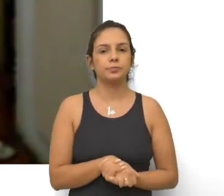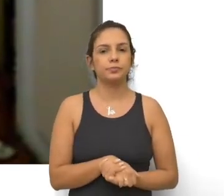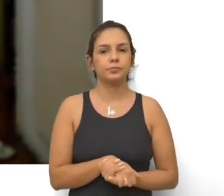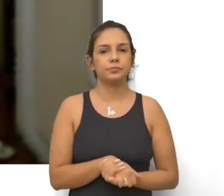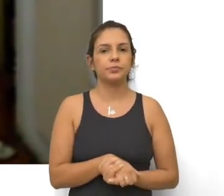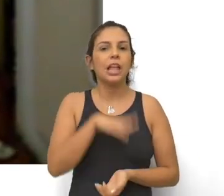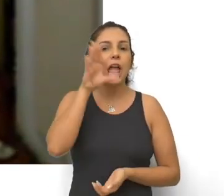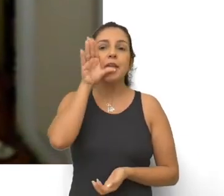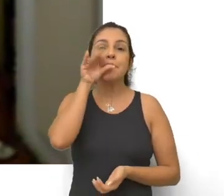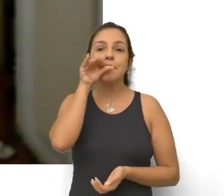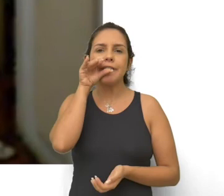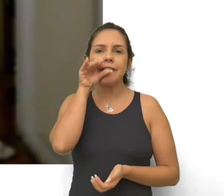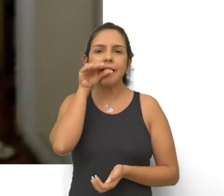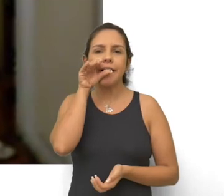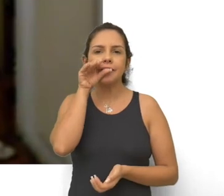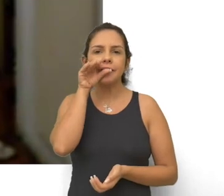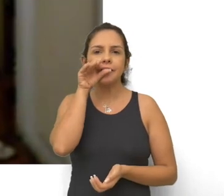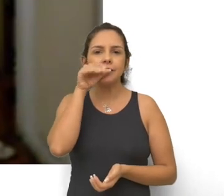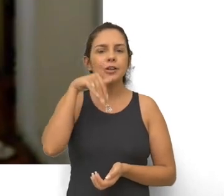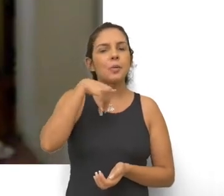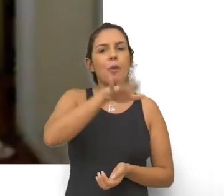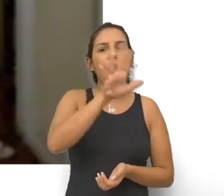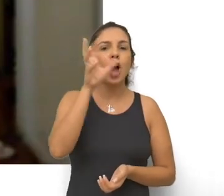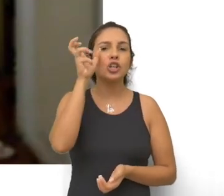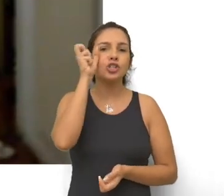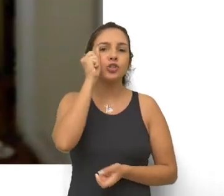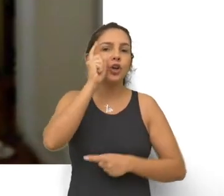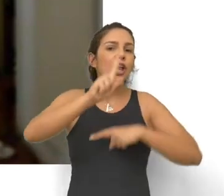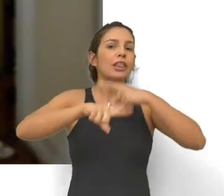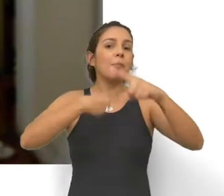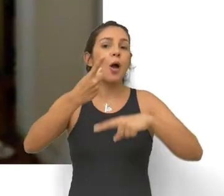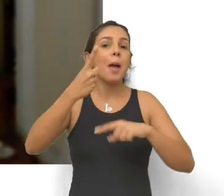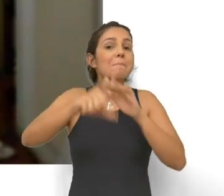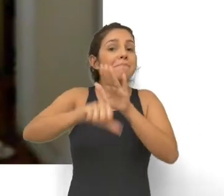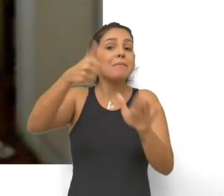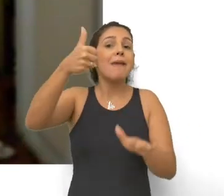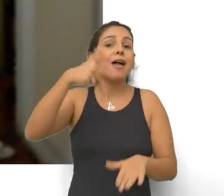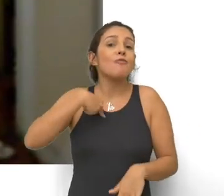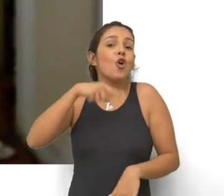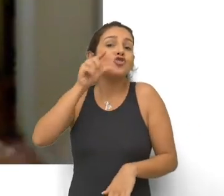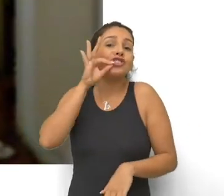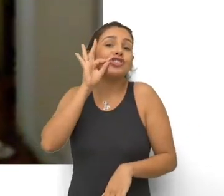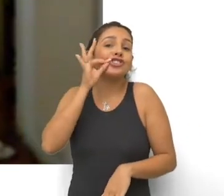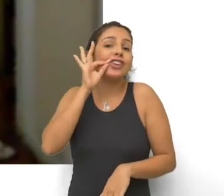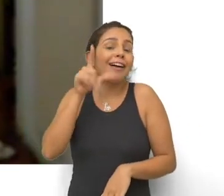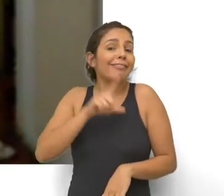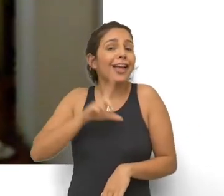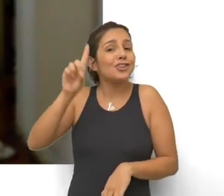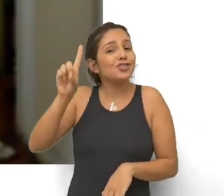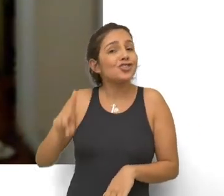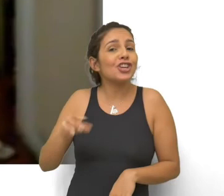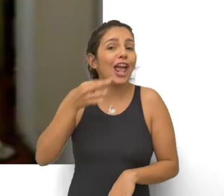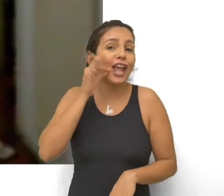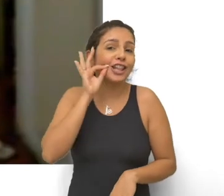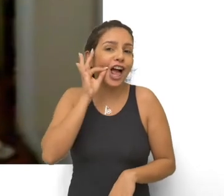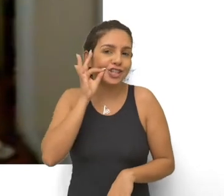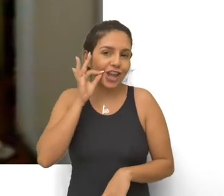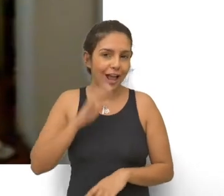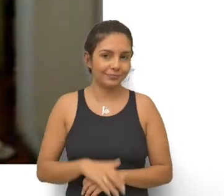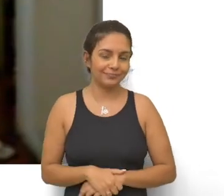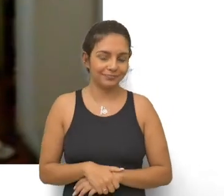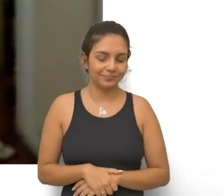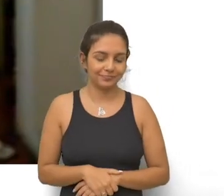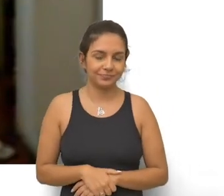a empregada podia ir dormir pelo menos depois da hora do chá, porque eles têm direito a tomar o seu chá.